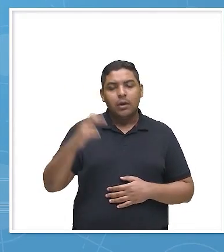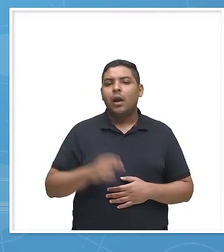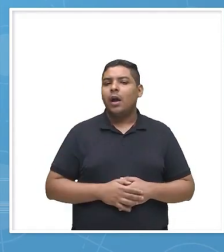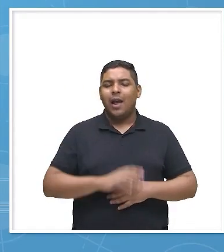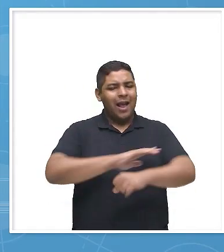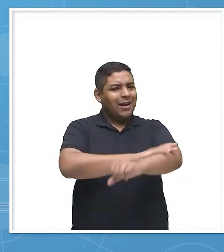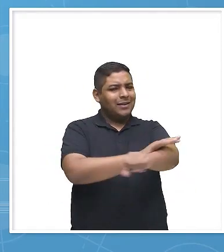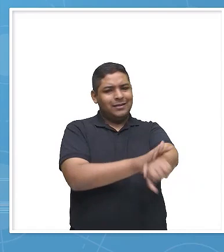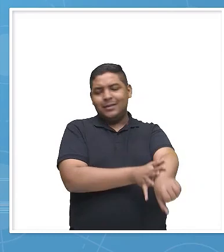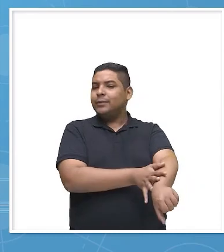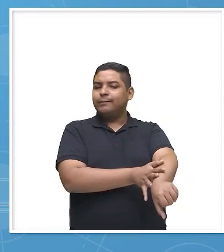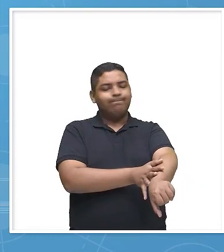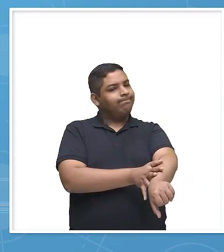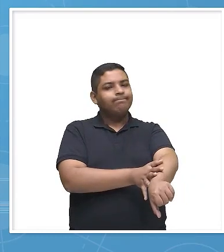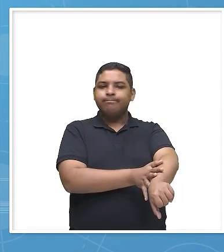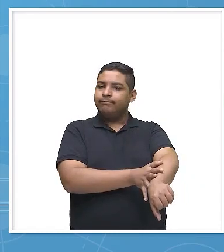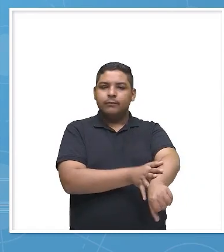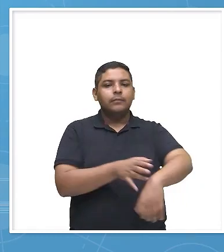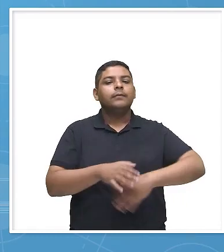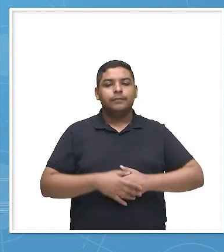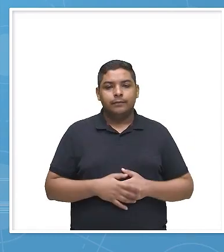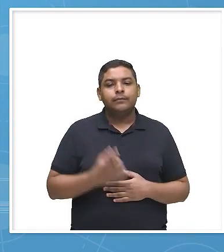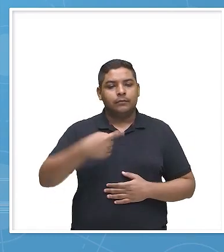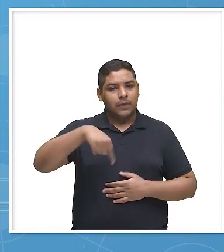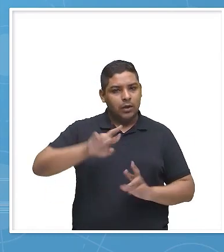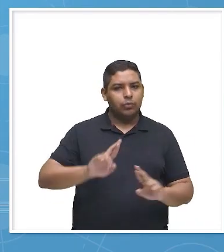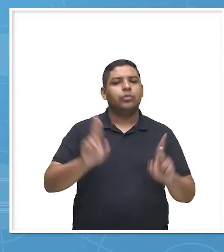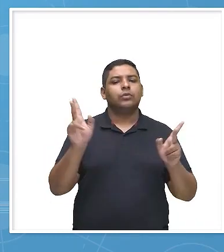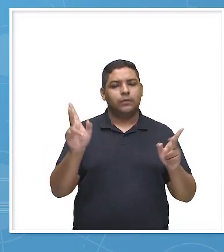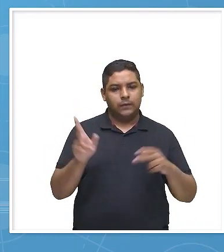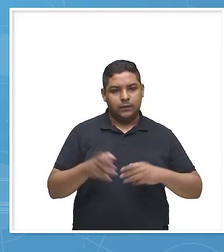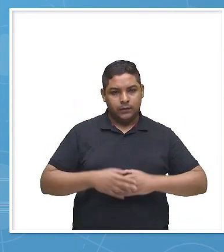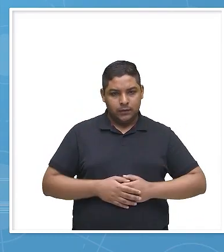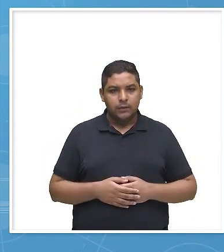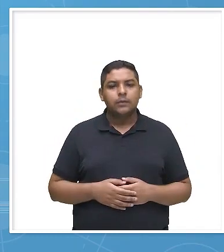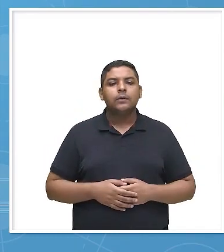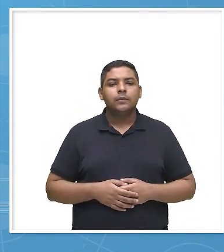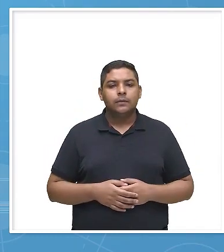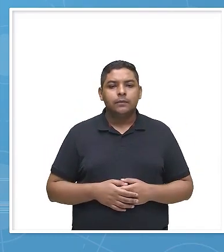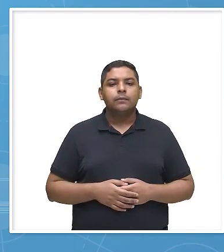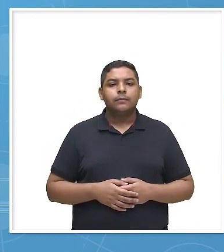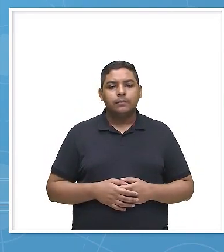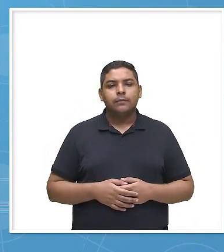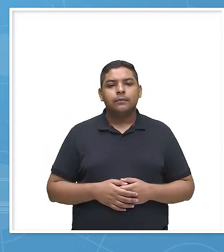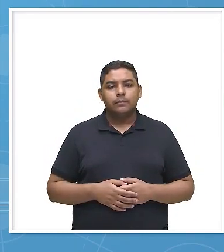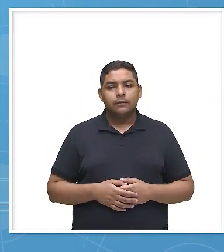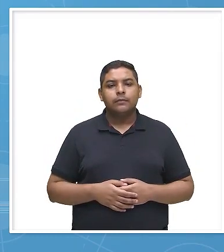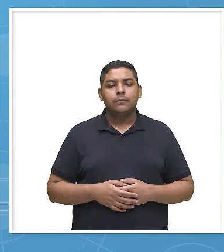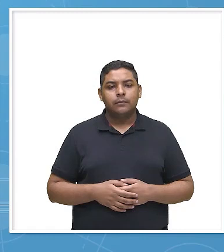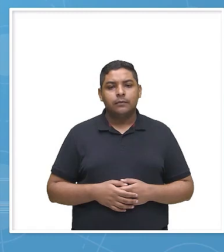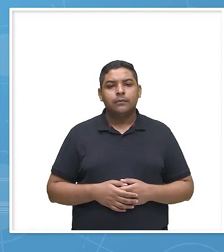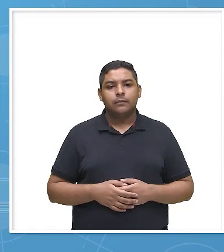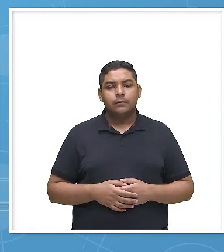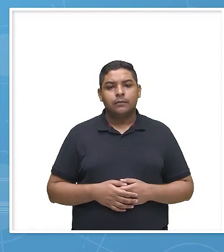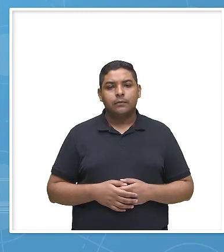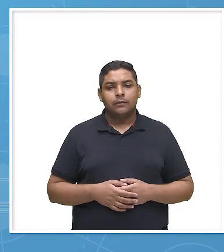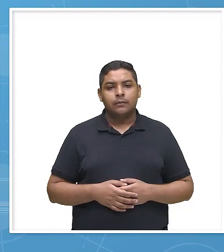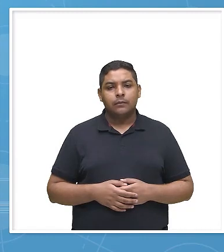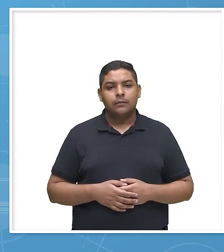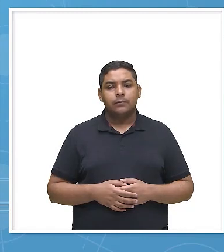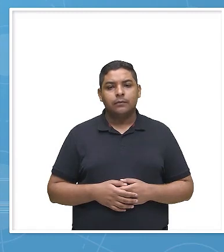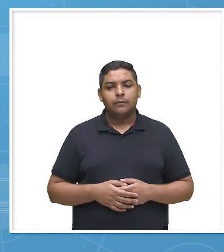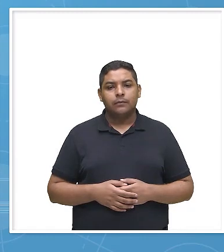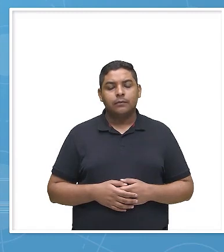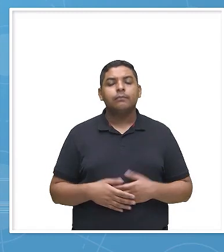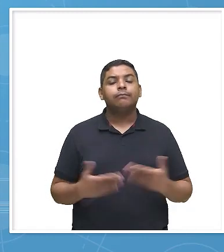nada e vão começar a agir de forma diferente do que normalmente age de maneira racista, tá, gente? Portanto,